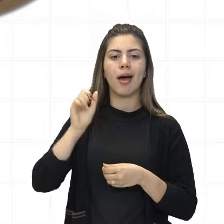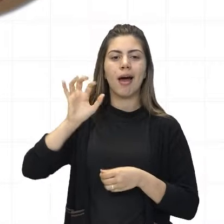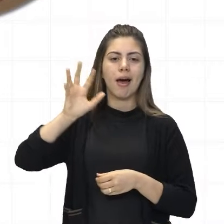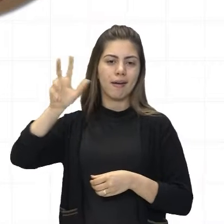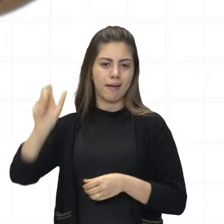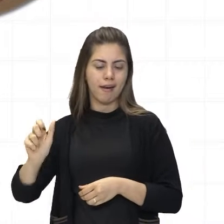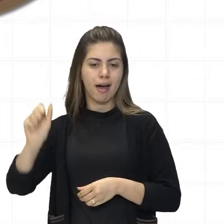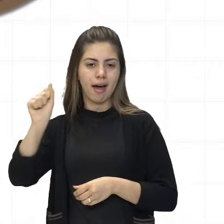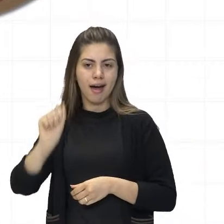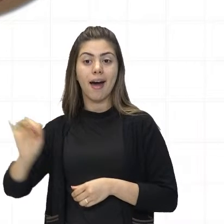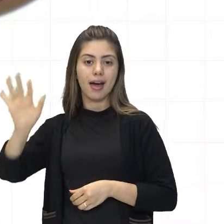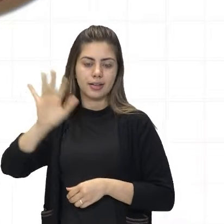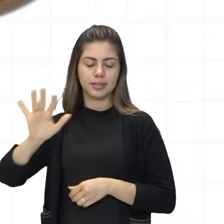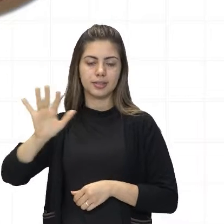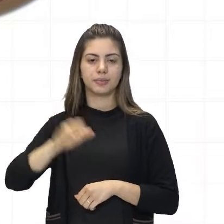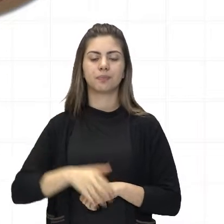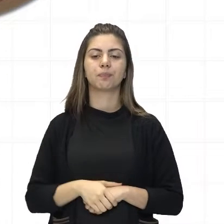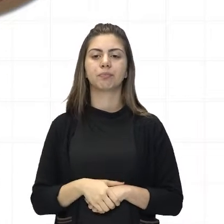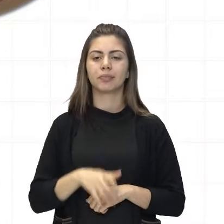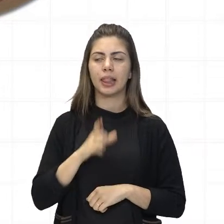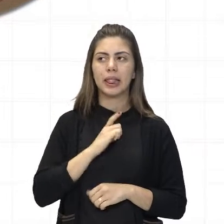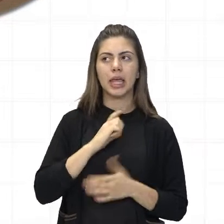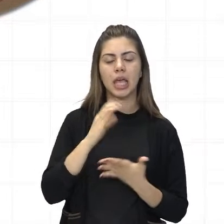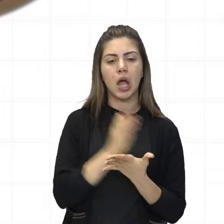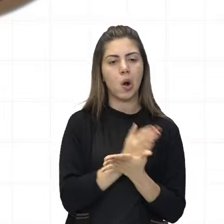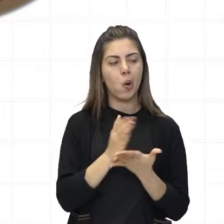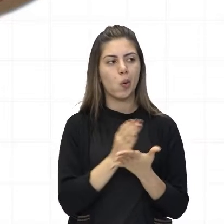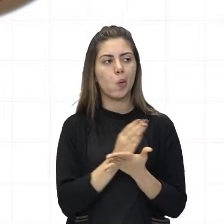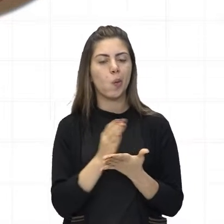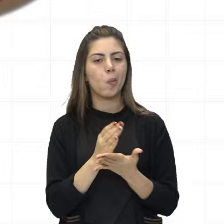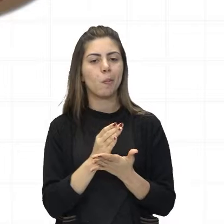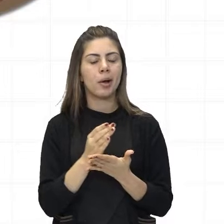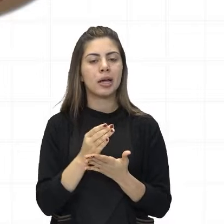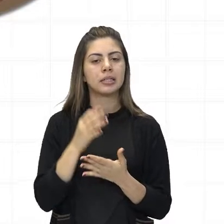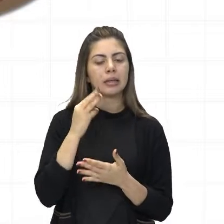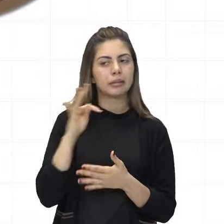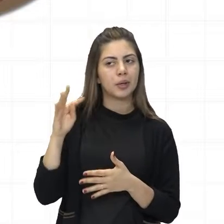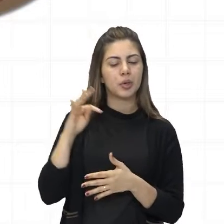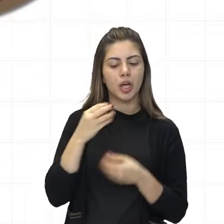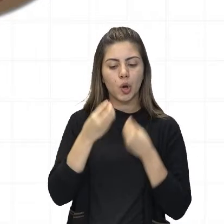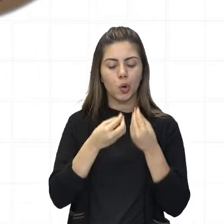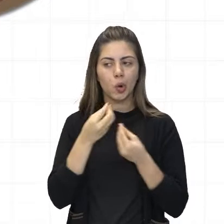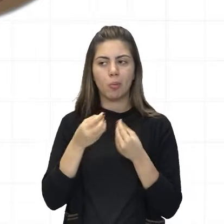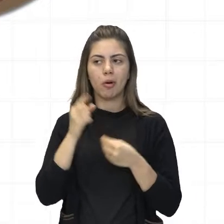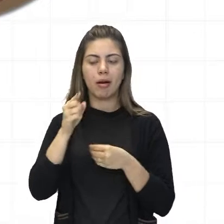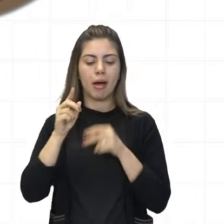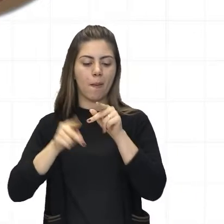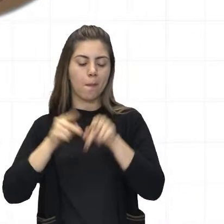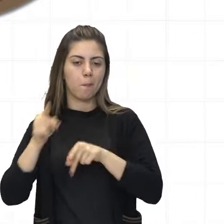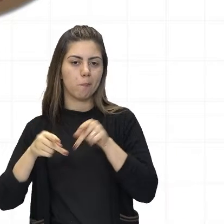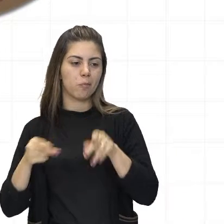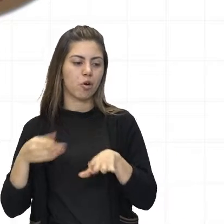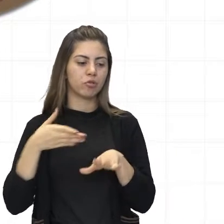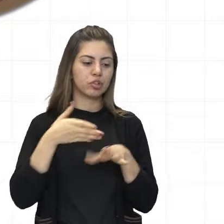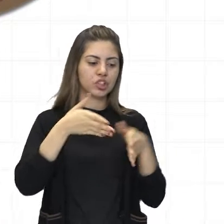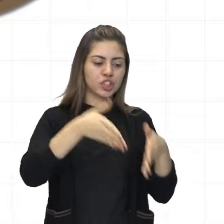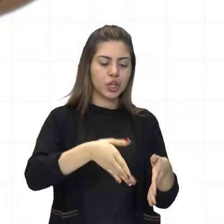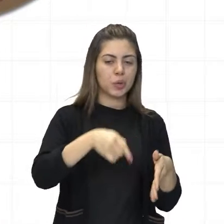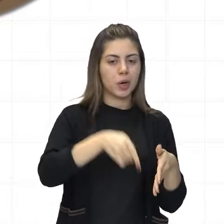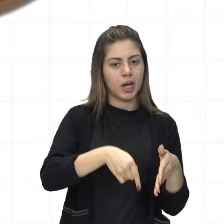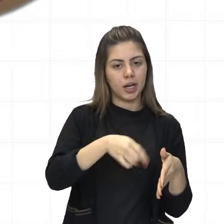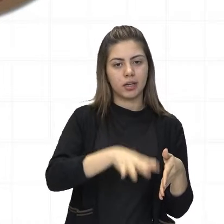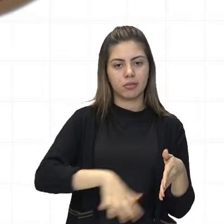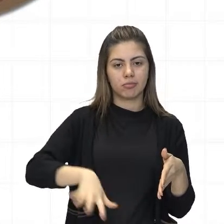Ásia. Existem algumas teorias a respeito da chegada dos povos ameríndios aqui ao